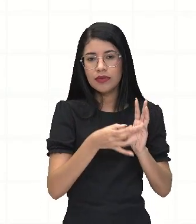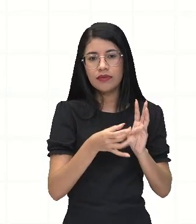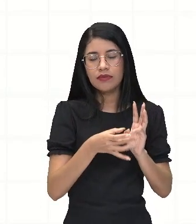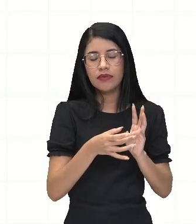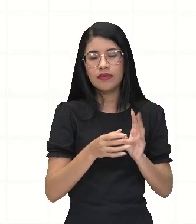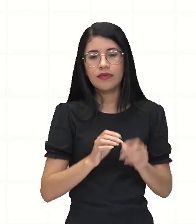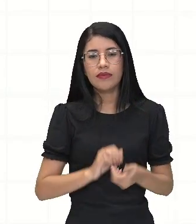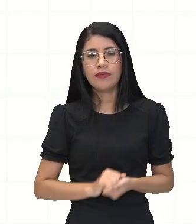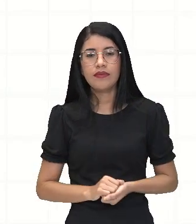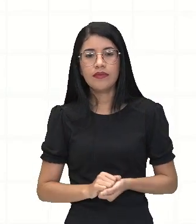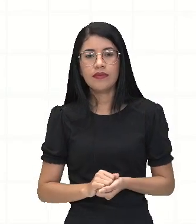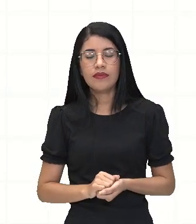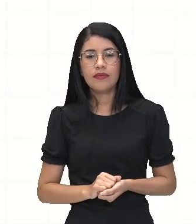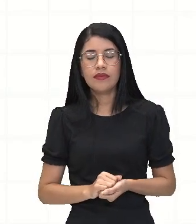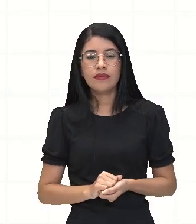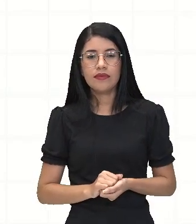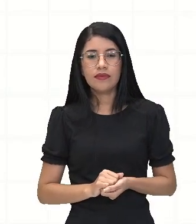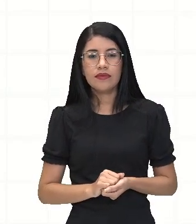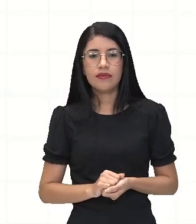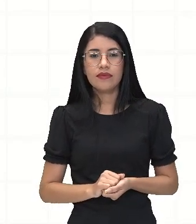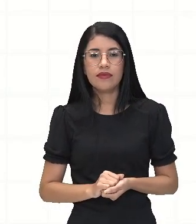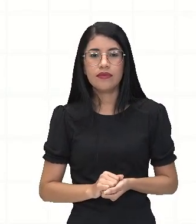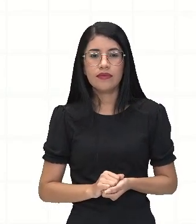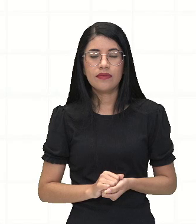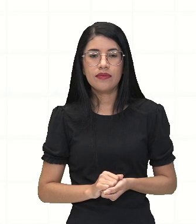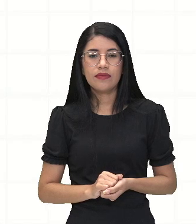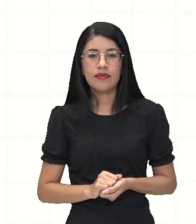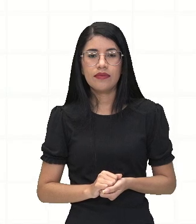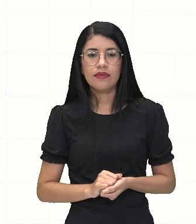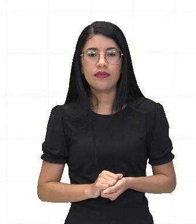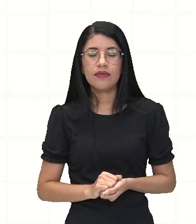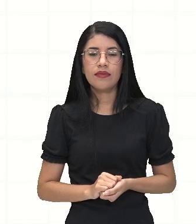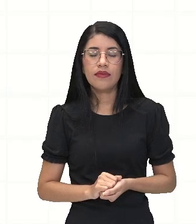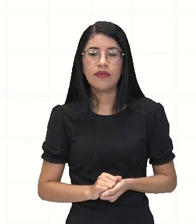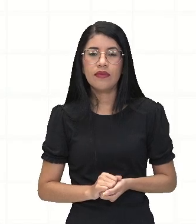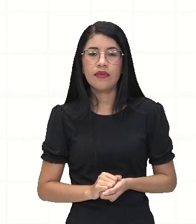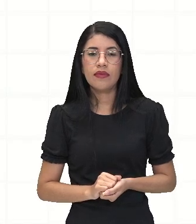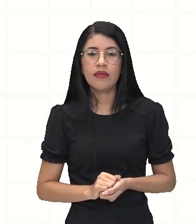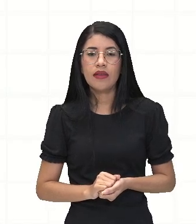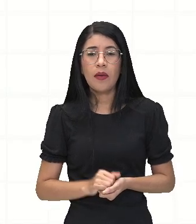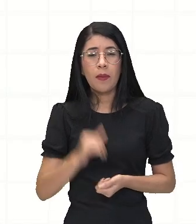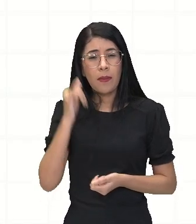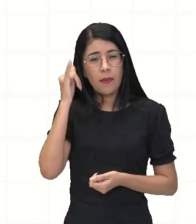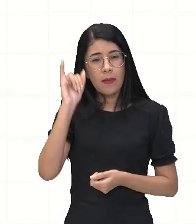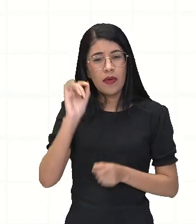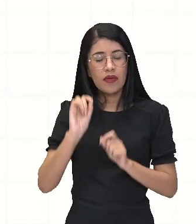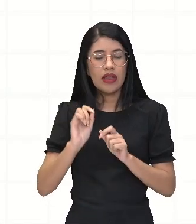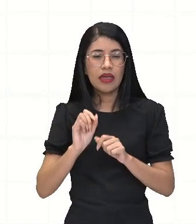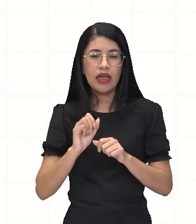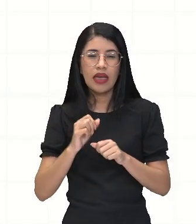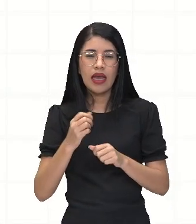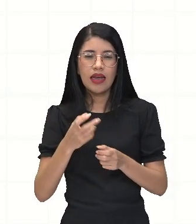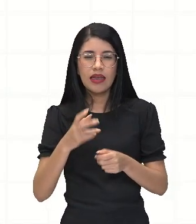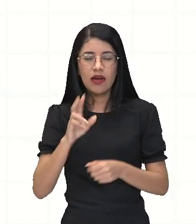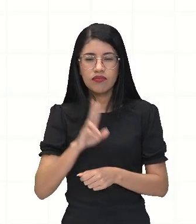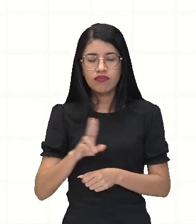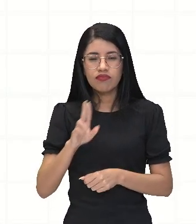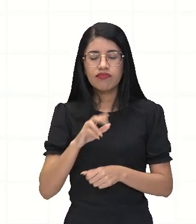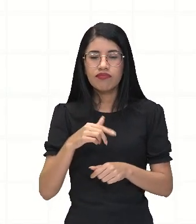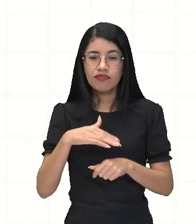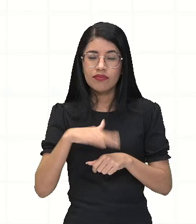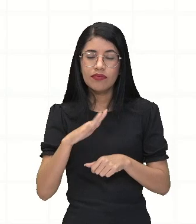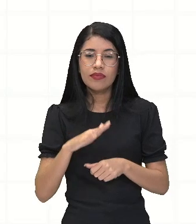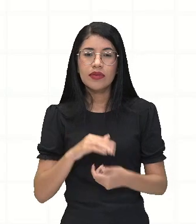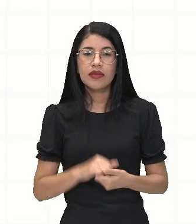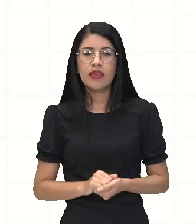uma atribuição por esse trabalho, um pagamento por esse trabalho. Então era para evitar que eles fossem explorados. E a gente vê que isso está tudo